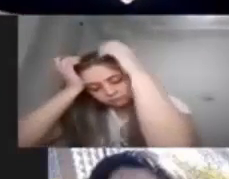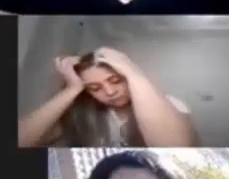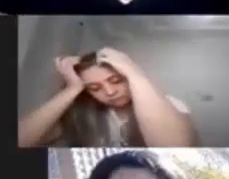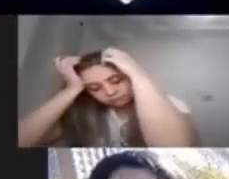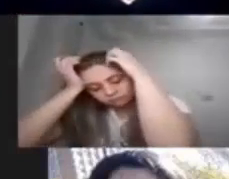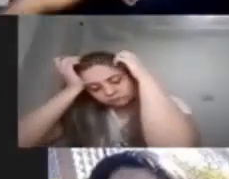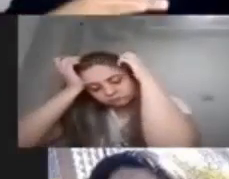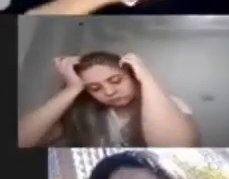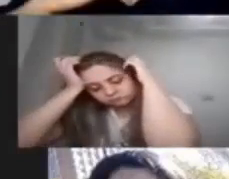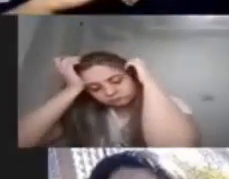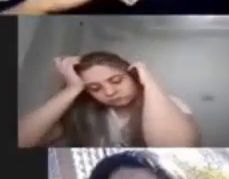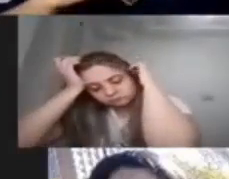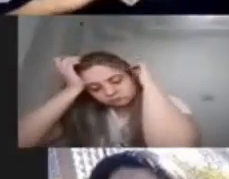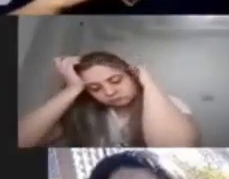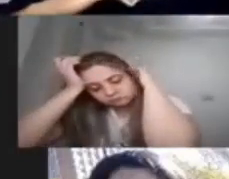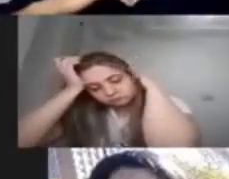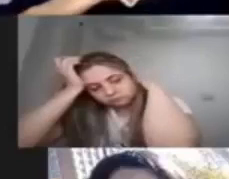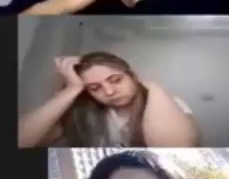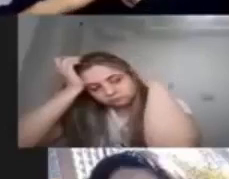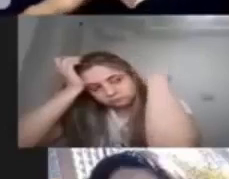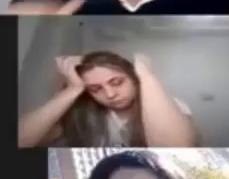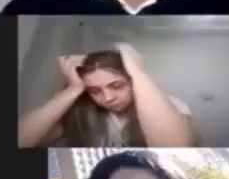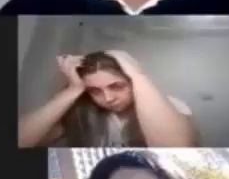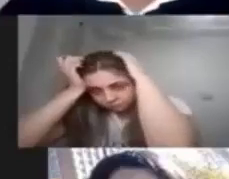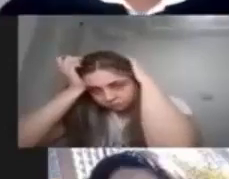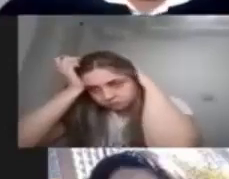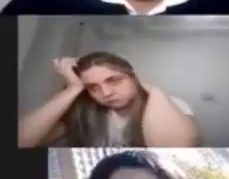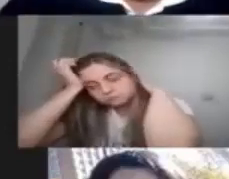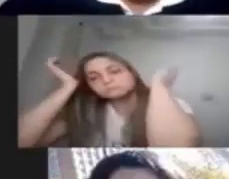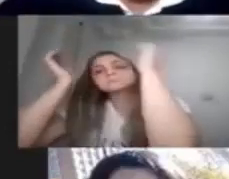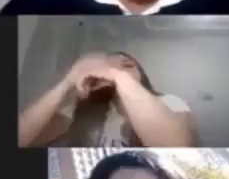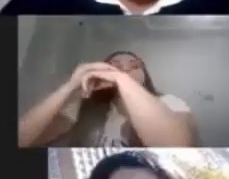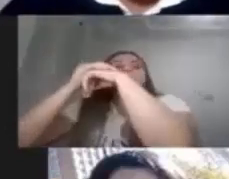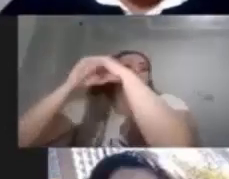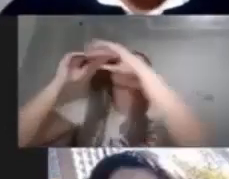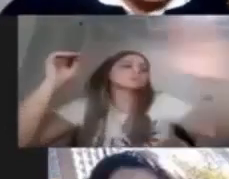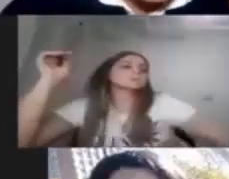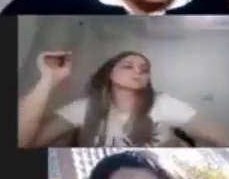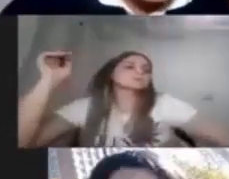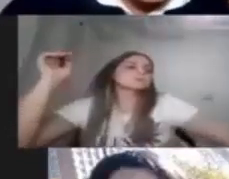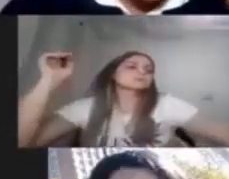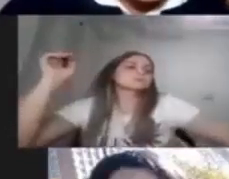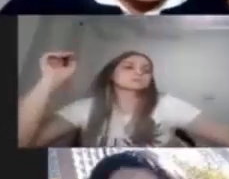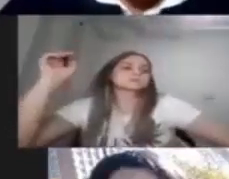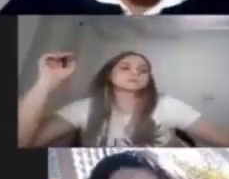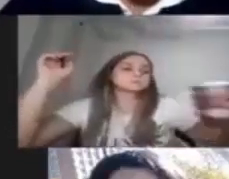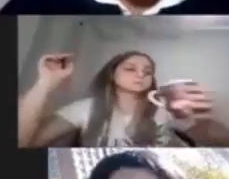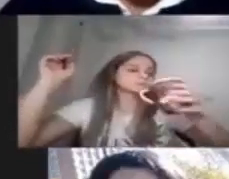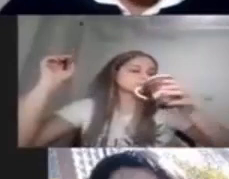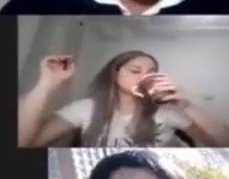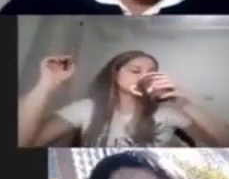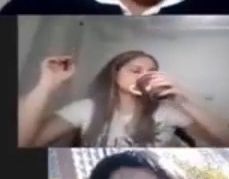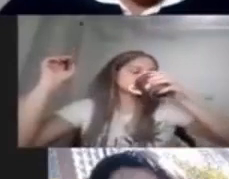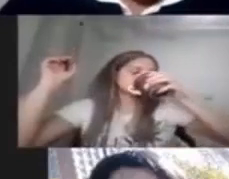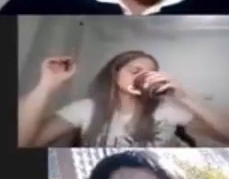tornou um altar. Eles estão lá no mundo dos mortos debaixo da terra. Debaixo do altar. Certo? Estão ali